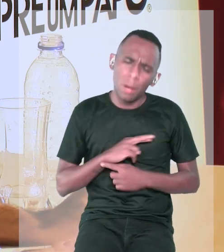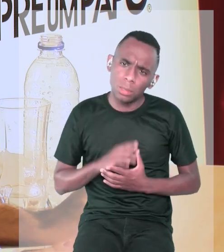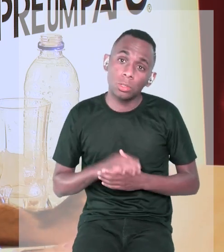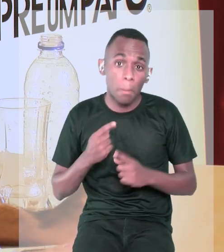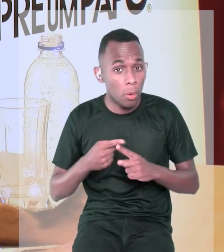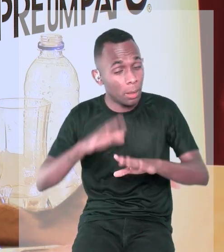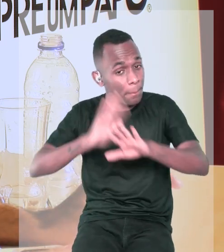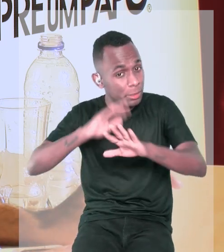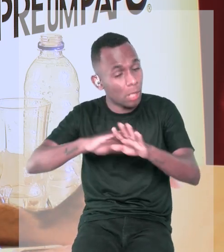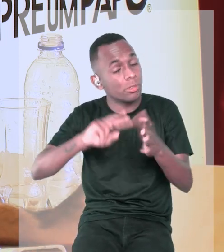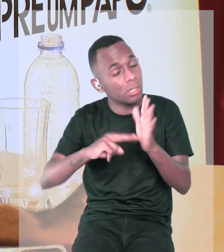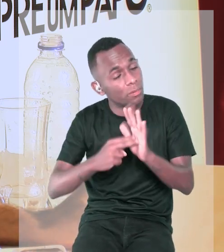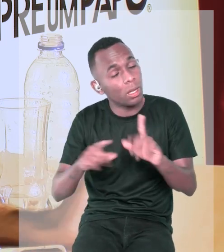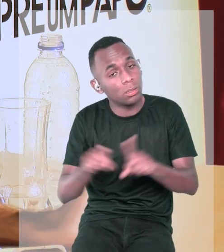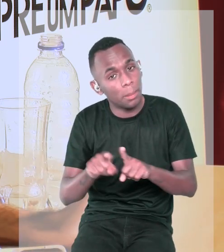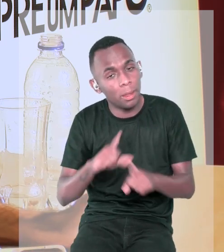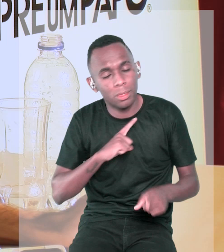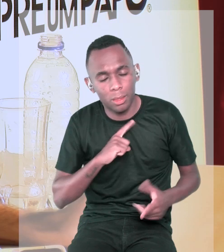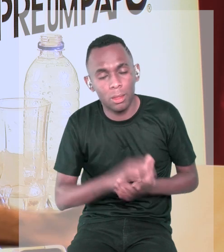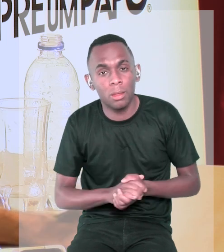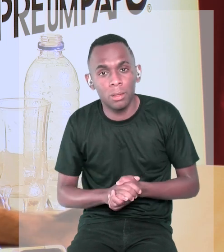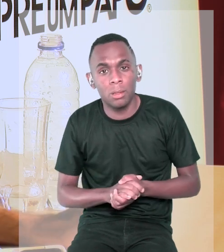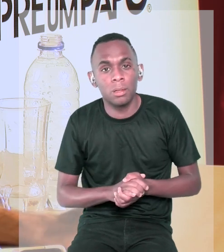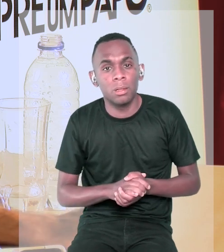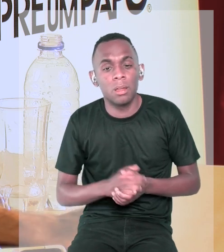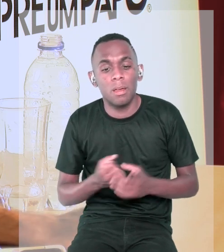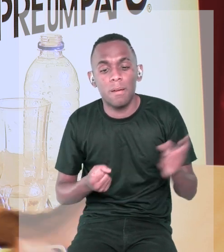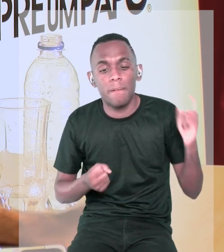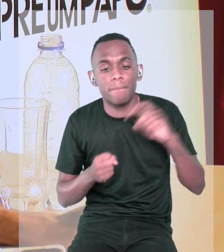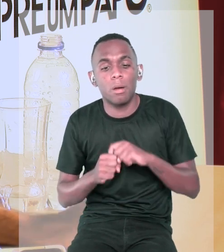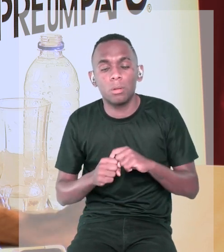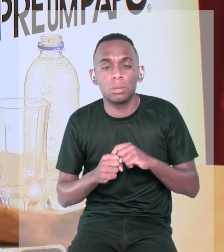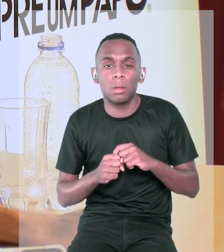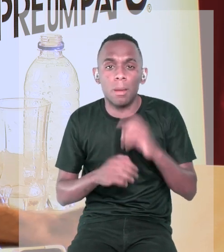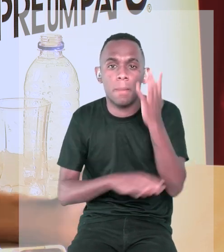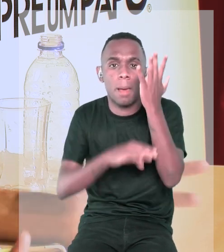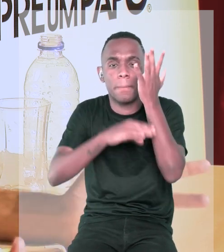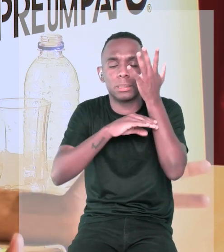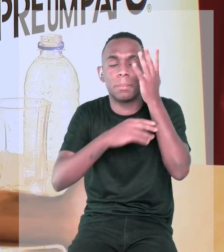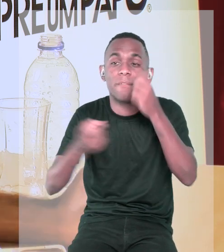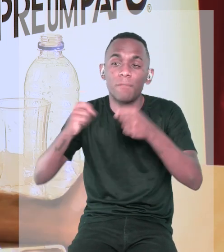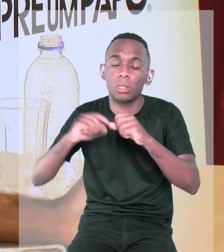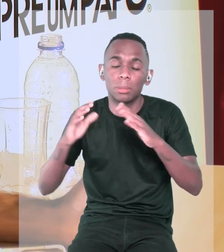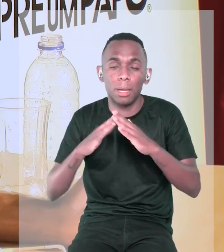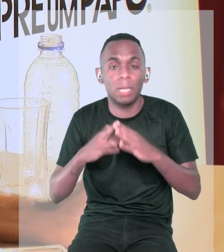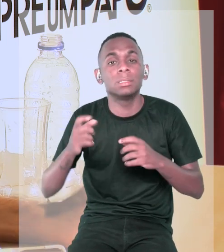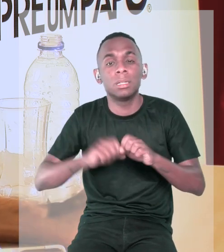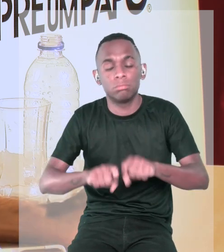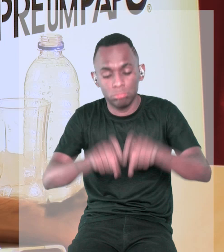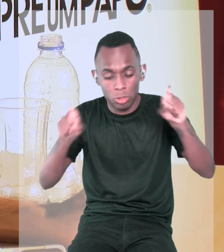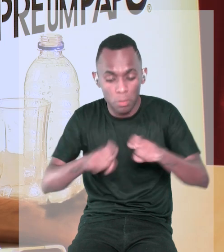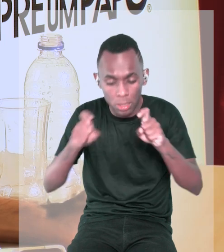para o apartamento, volta para casa, liga o computador, abre a caixa de e-mail, tem um e-mail de ex,